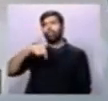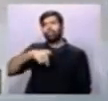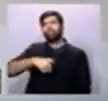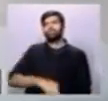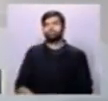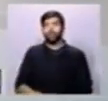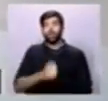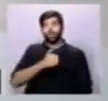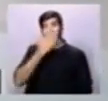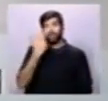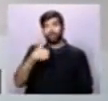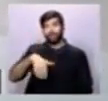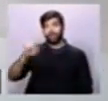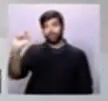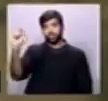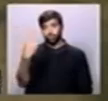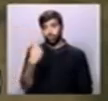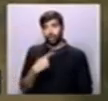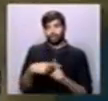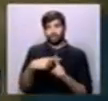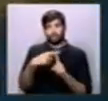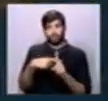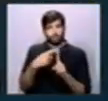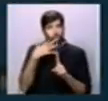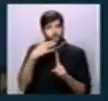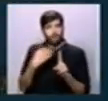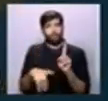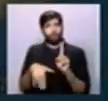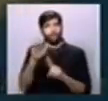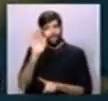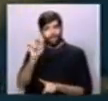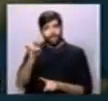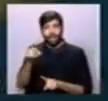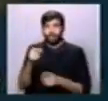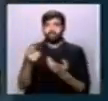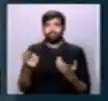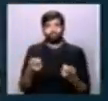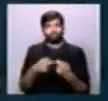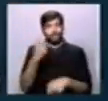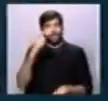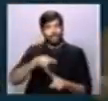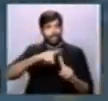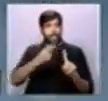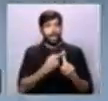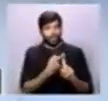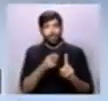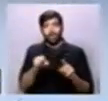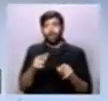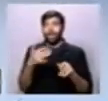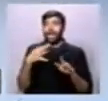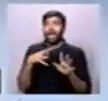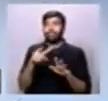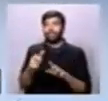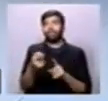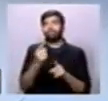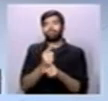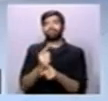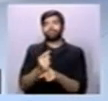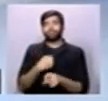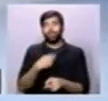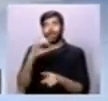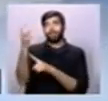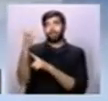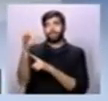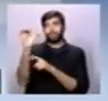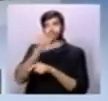Vamos manter um dia de sol com temperaturas acima do normal para esta época do ano e ainda assim vai continuar amanhã. E vamos aqui na imagem de